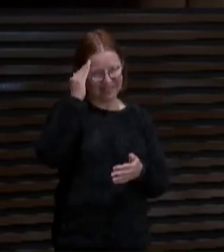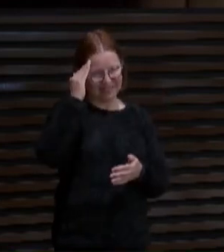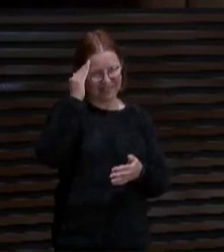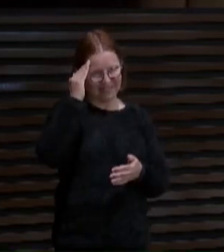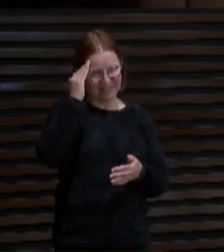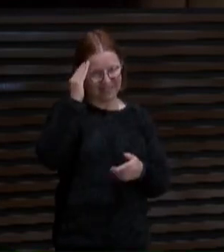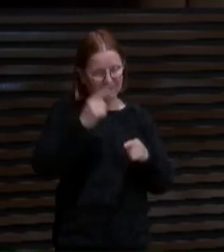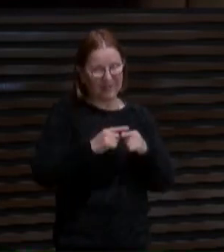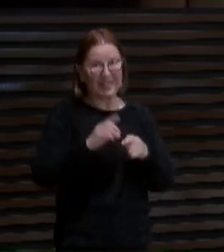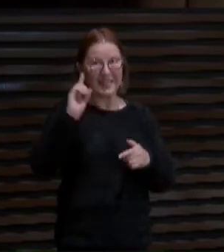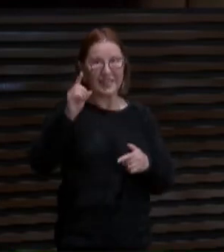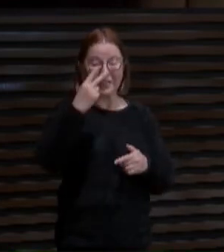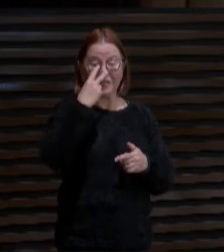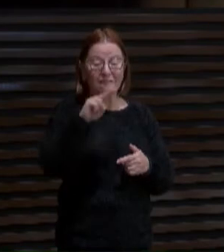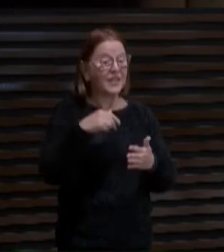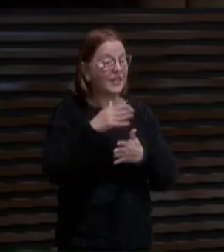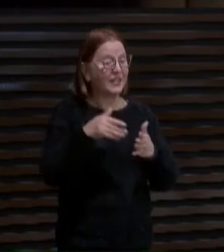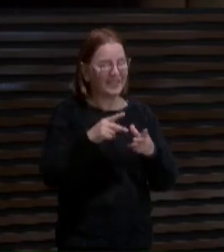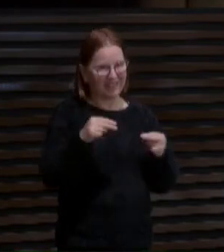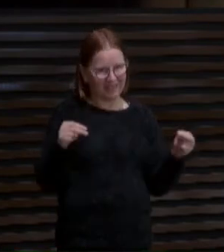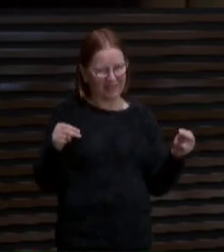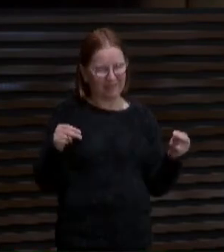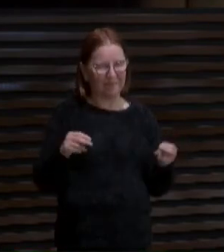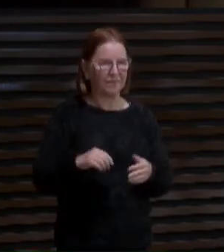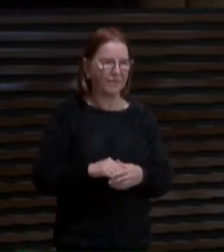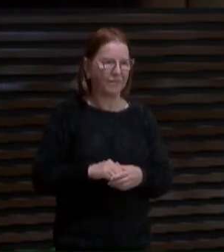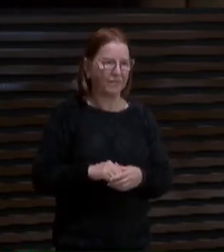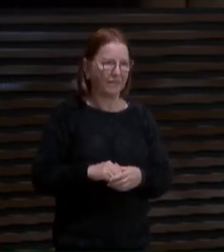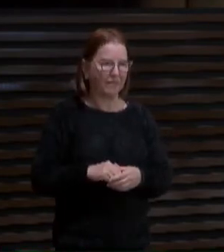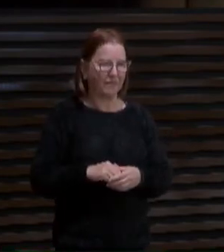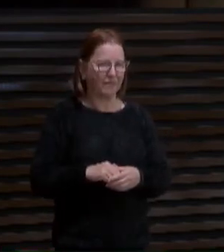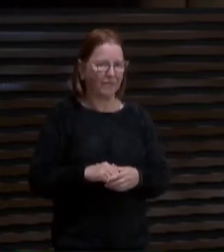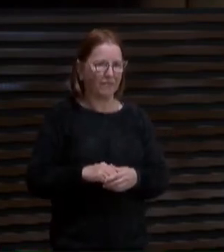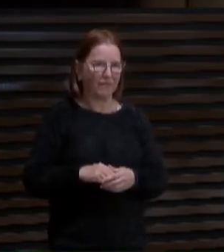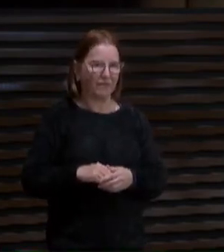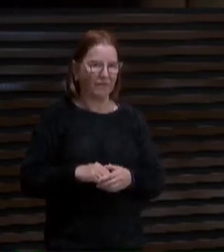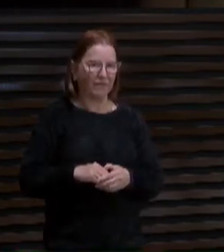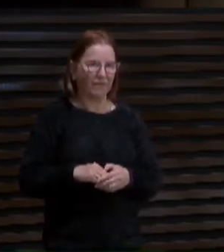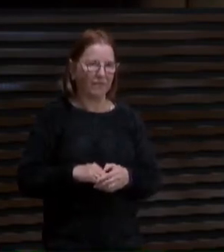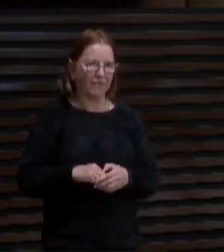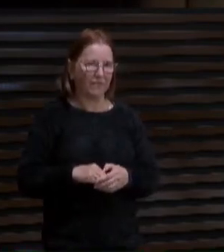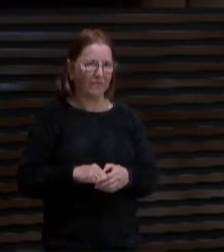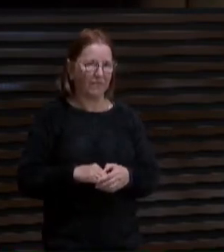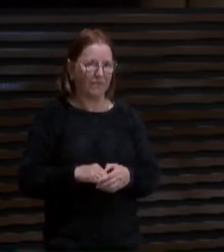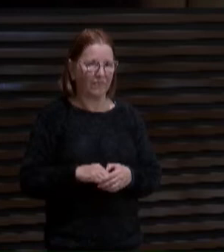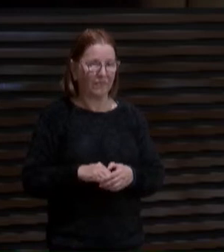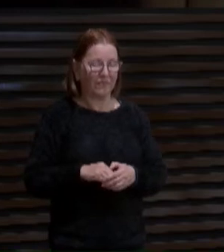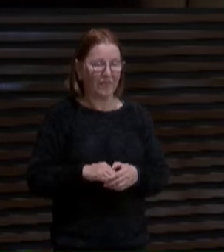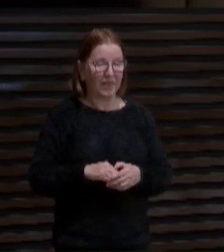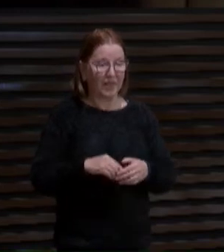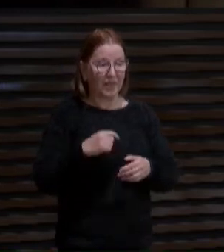vê porque às vezes a gente julga só o ato né mas eu não posso julgar a intenção do